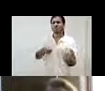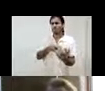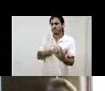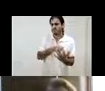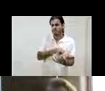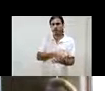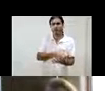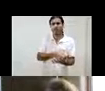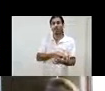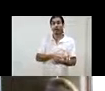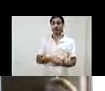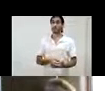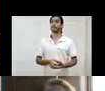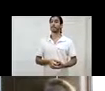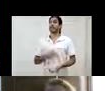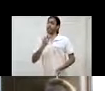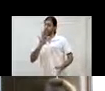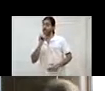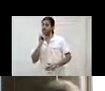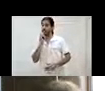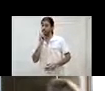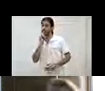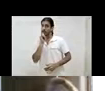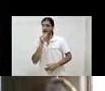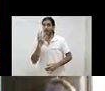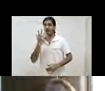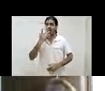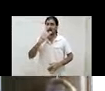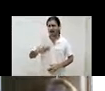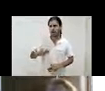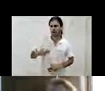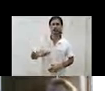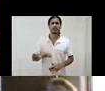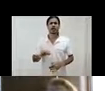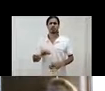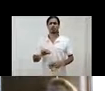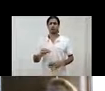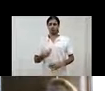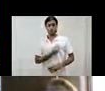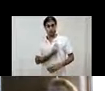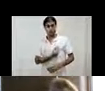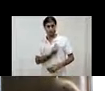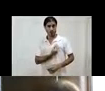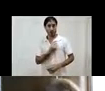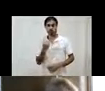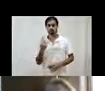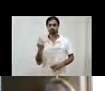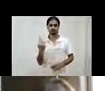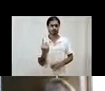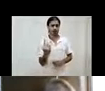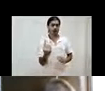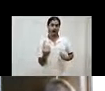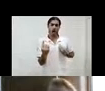passam fome, ali está a objetividade, as condições reais de existência das crianças, cujos pais estão